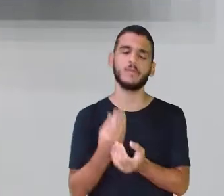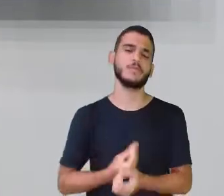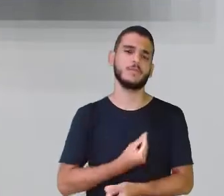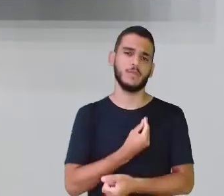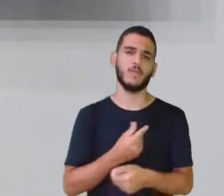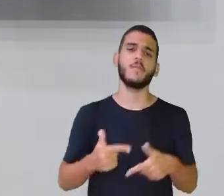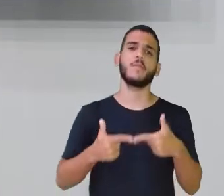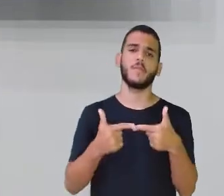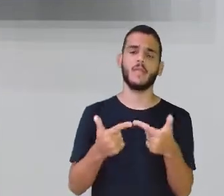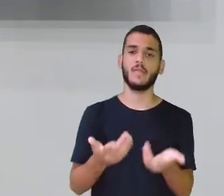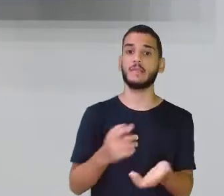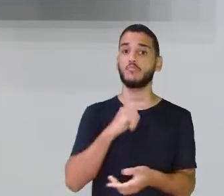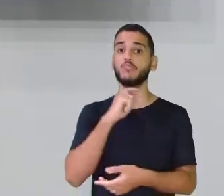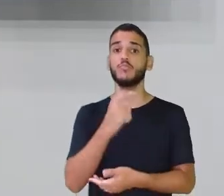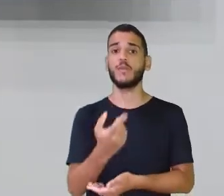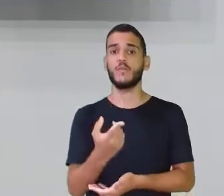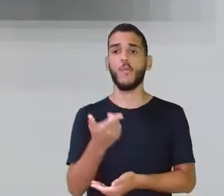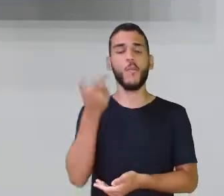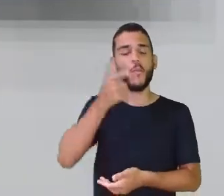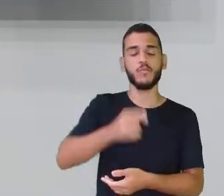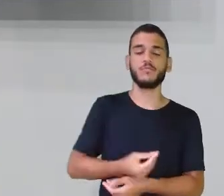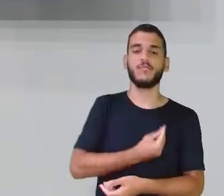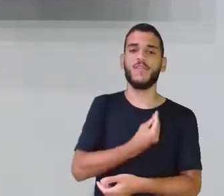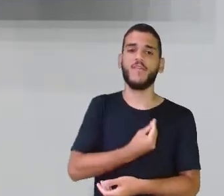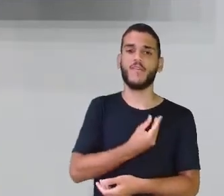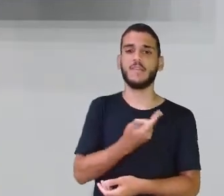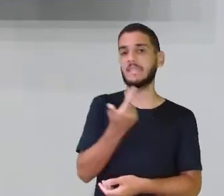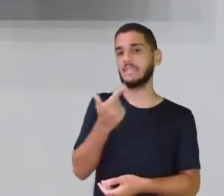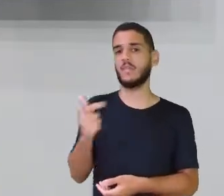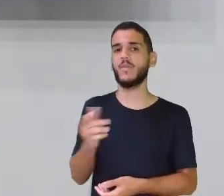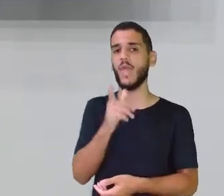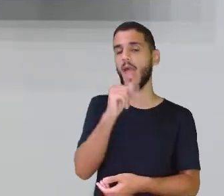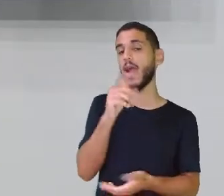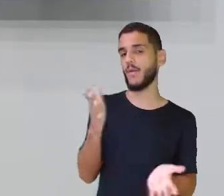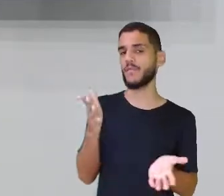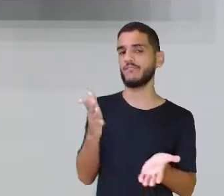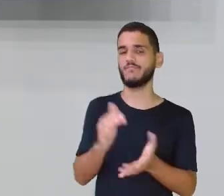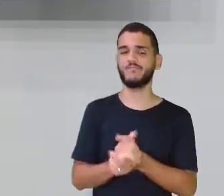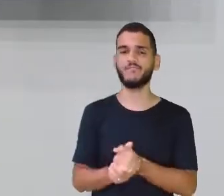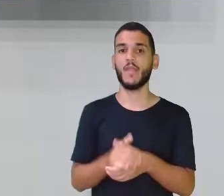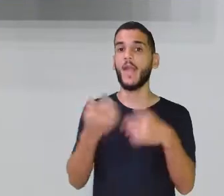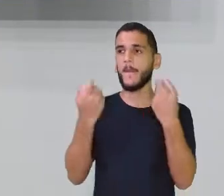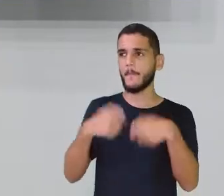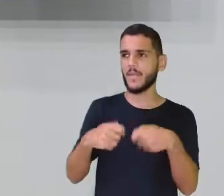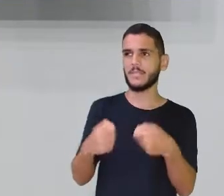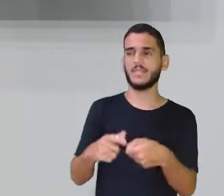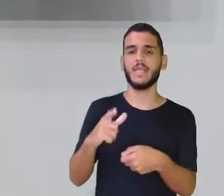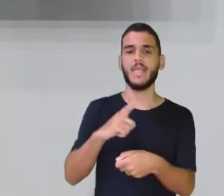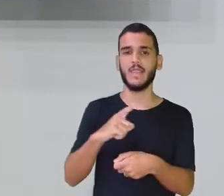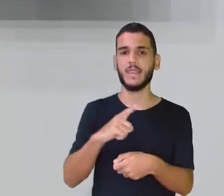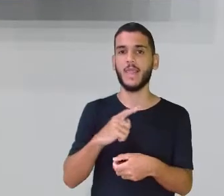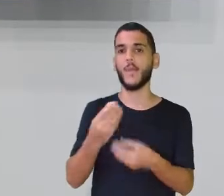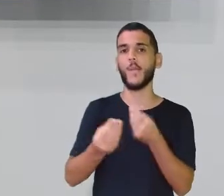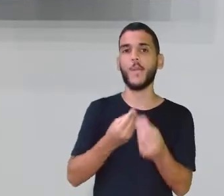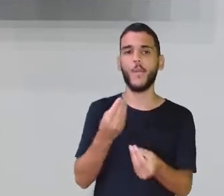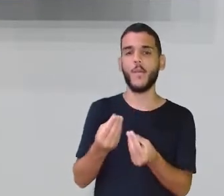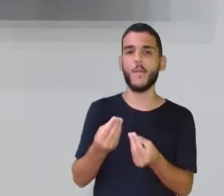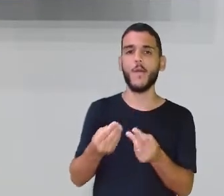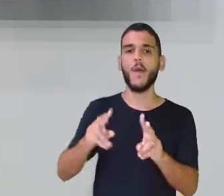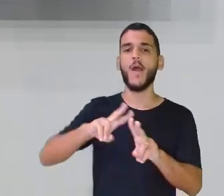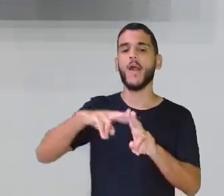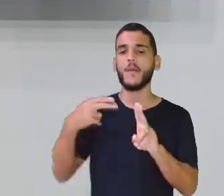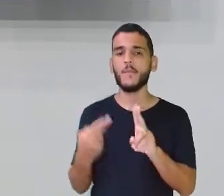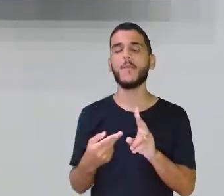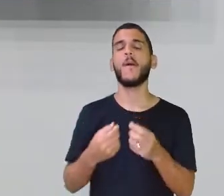vivo sobrevive sem alimento e sem a água. Então, ele precisa desses recursos para ele poder